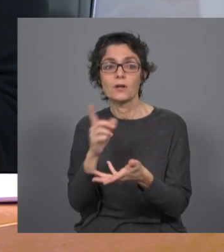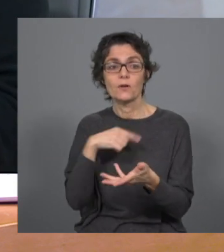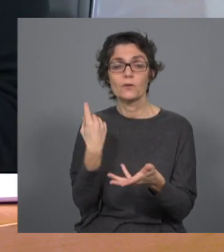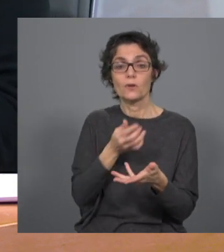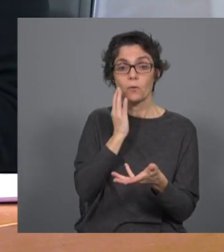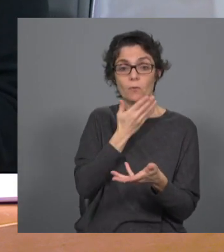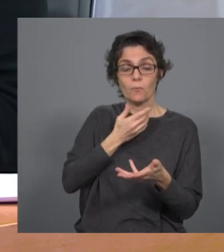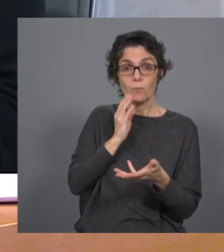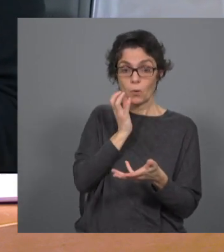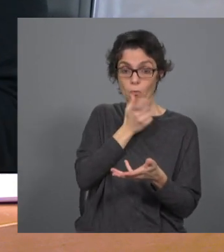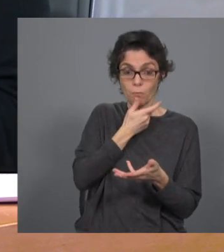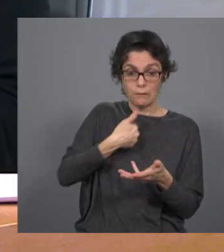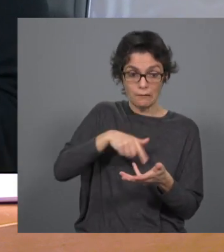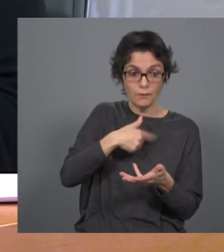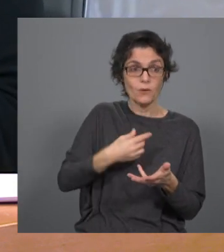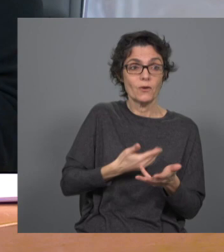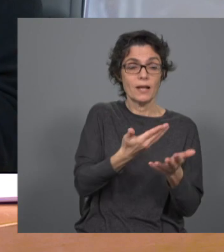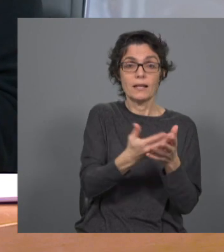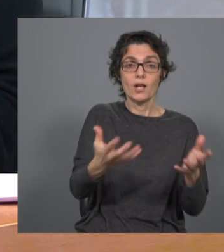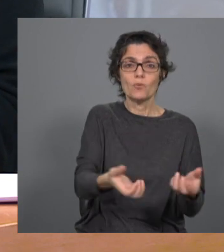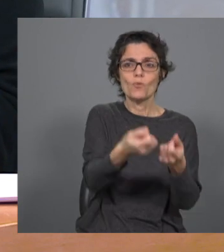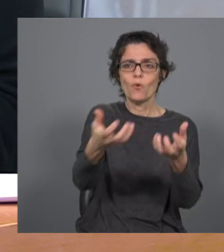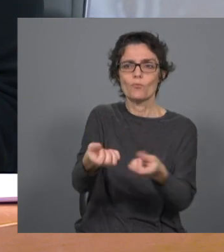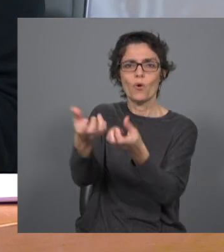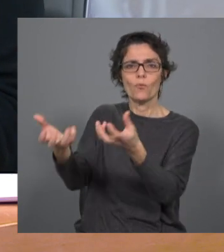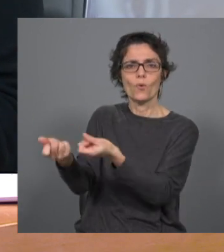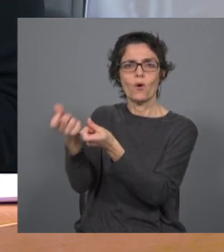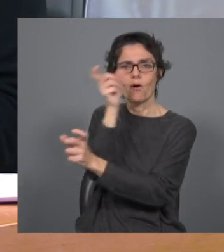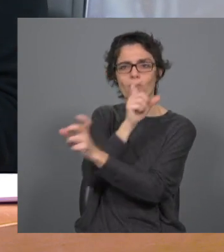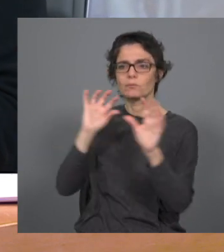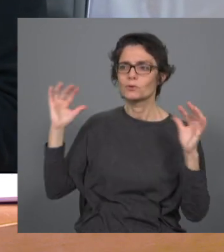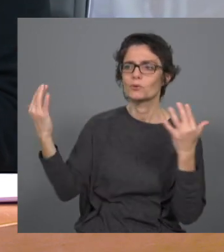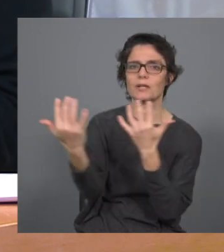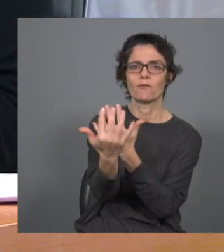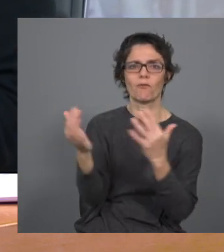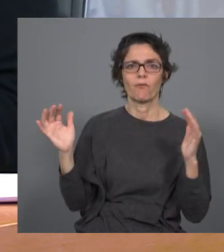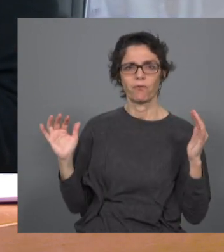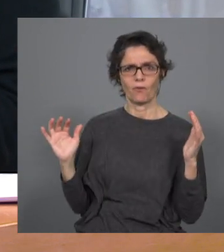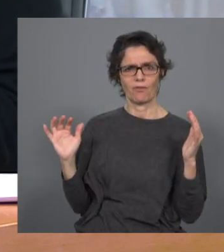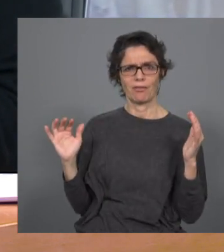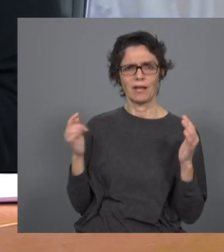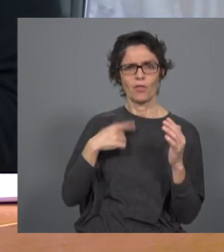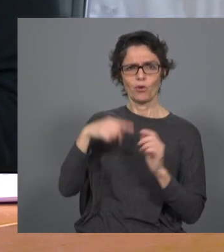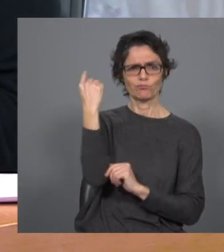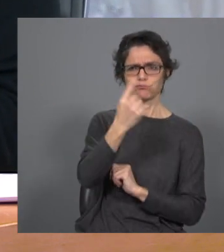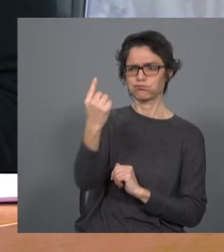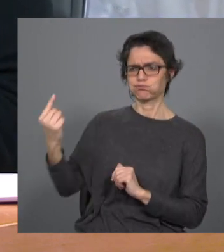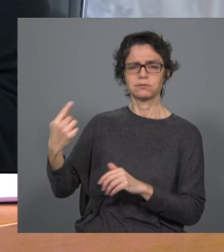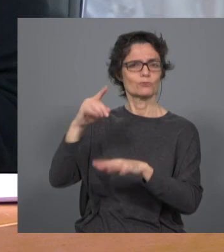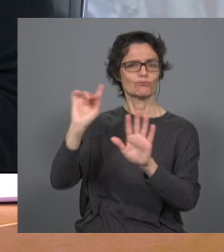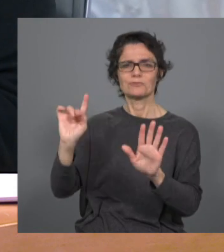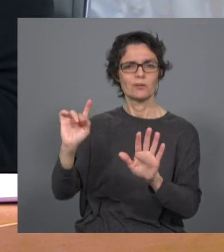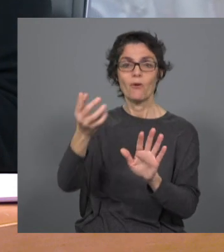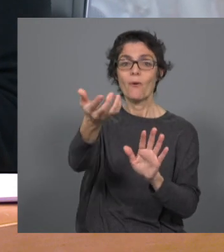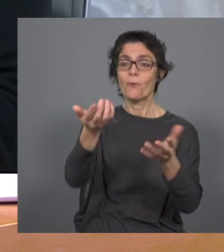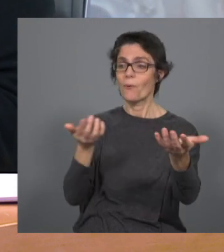libertação e no resgatar a dignidade da pessoa humana, independentemente do que ela tem ou do que ela é. E realmente é este